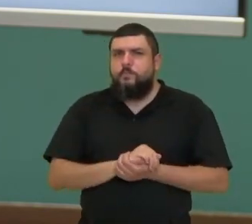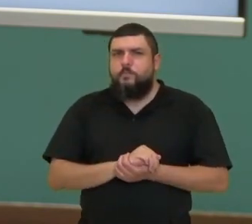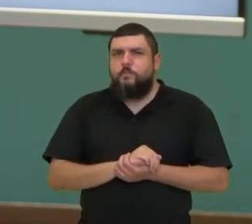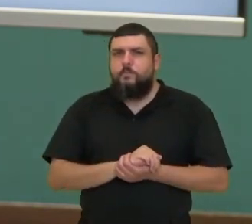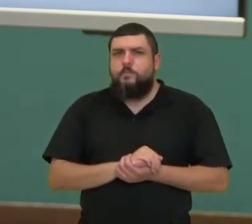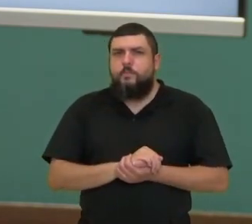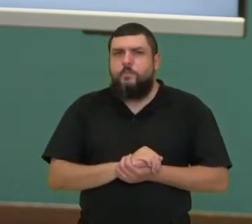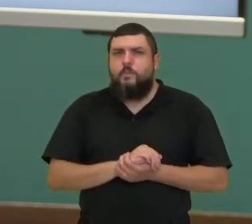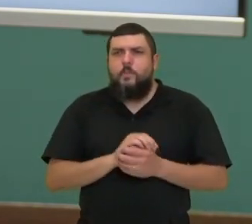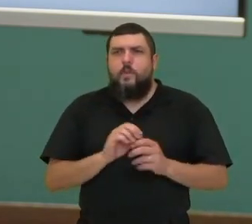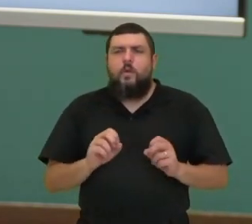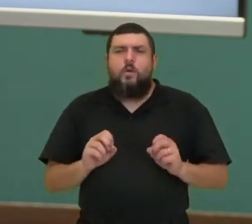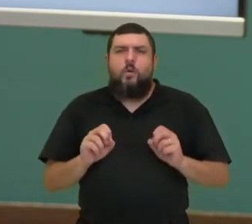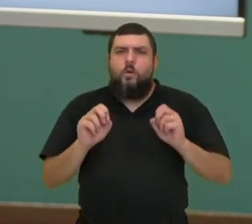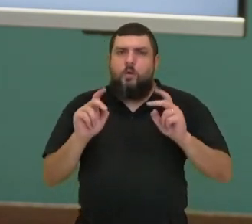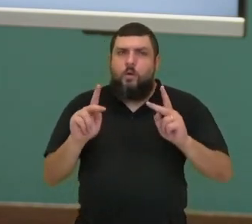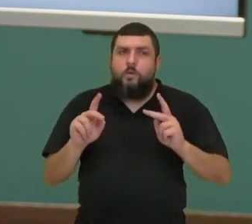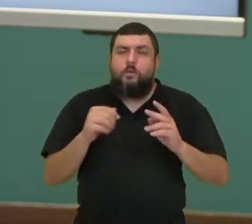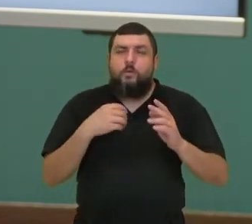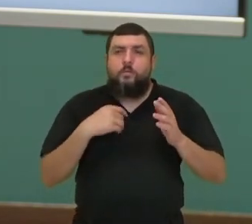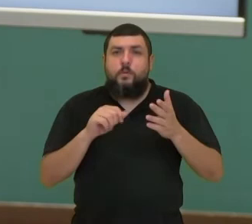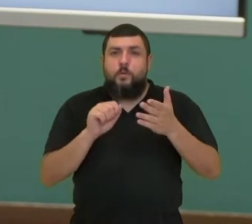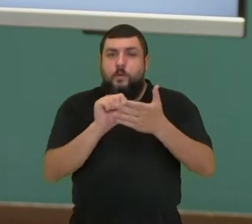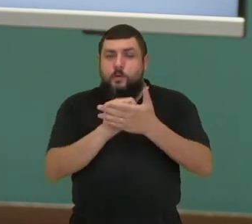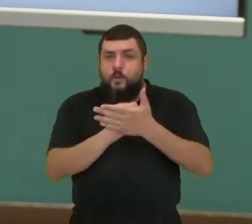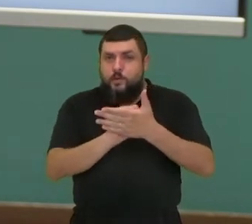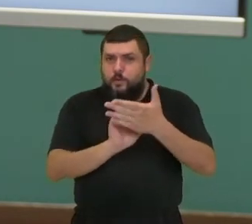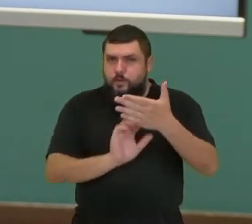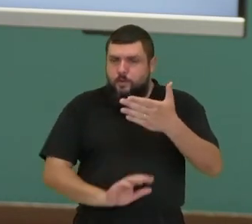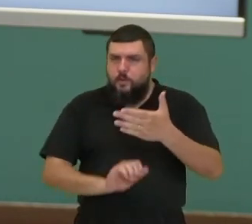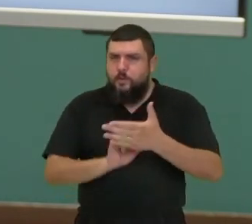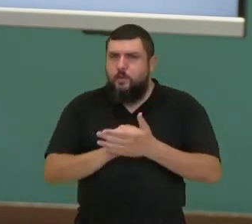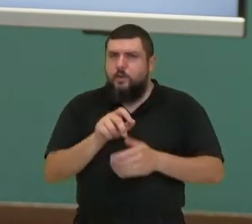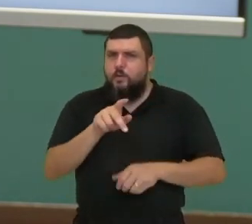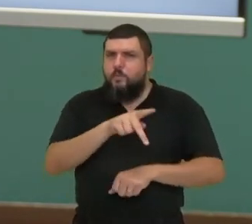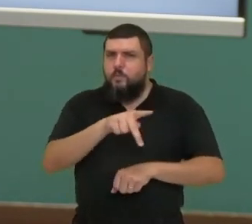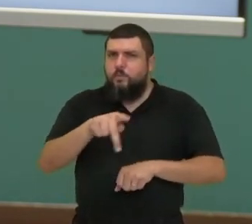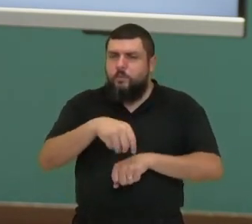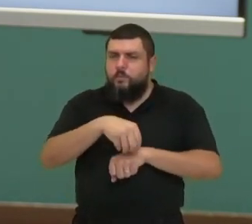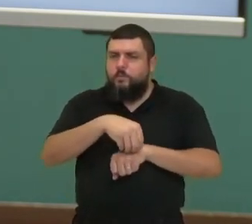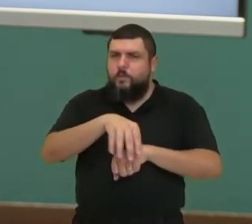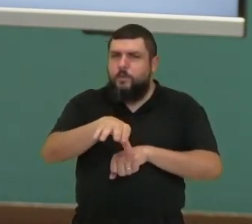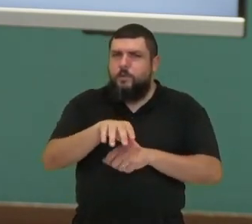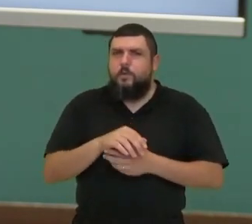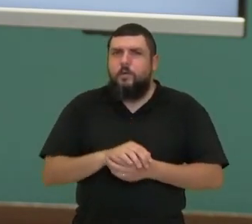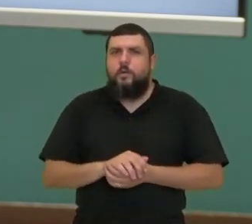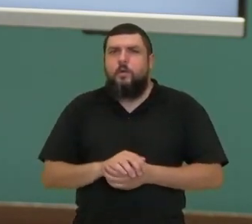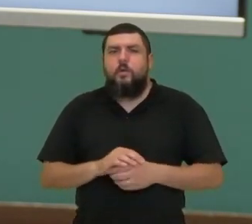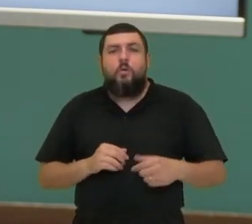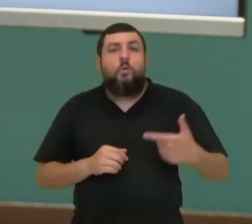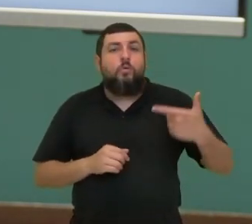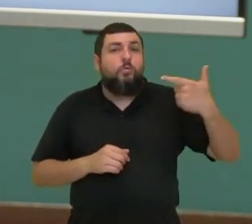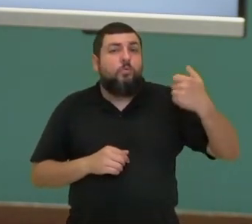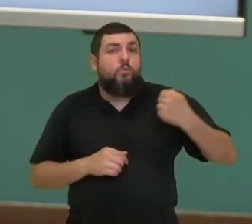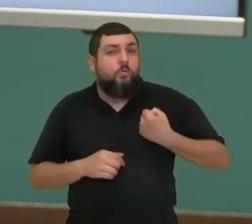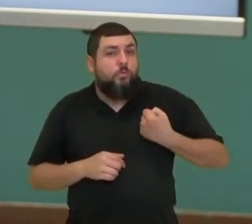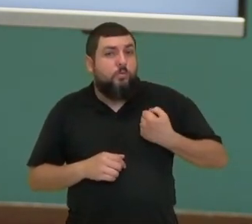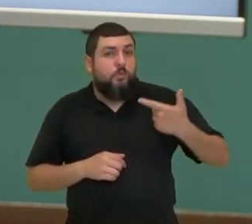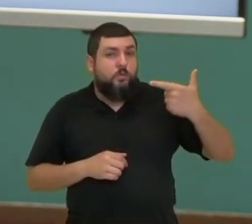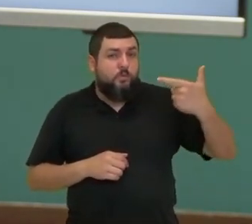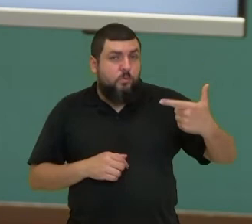começo do exercício, a professora até deu uma dica, né? A professora disse que o 2 é o único número